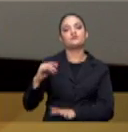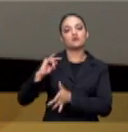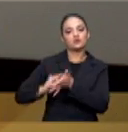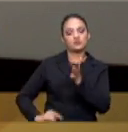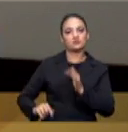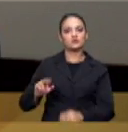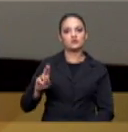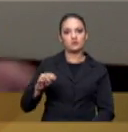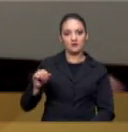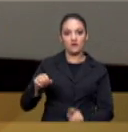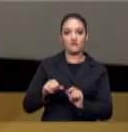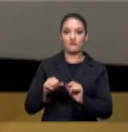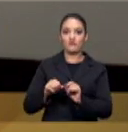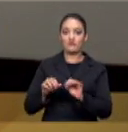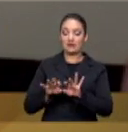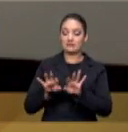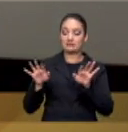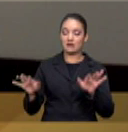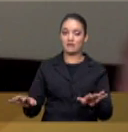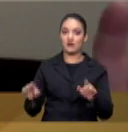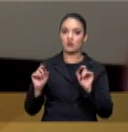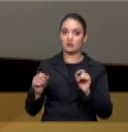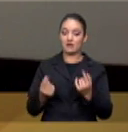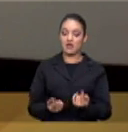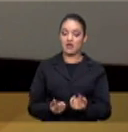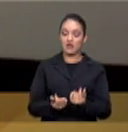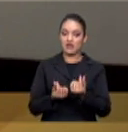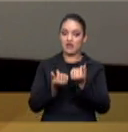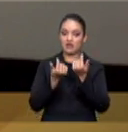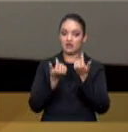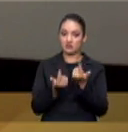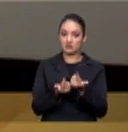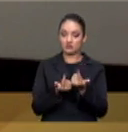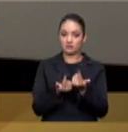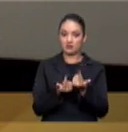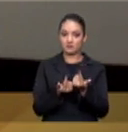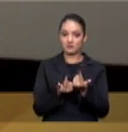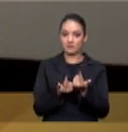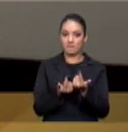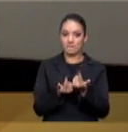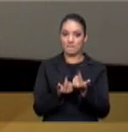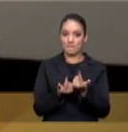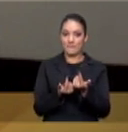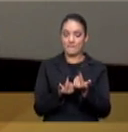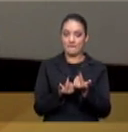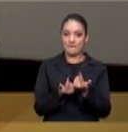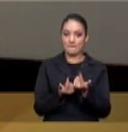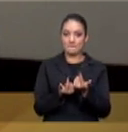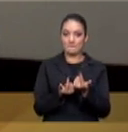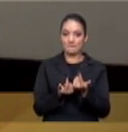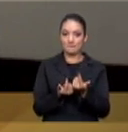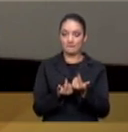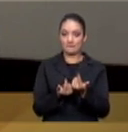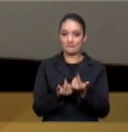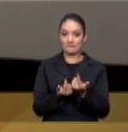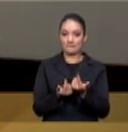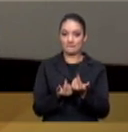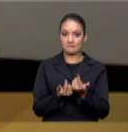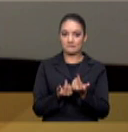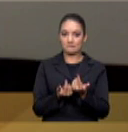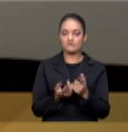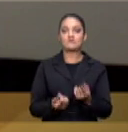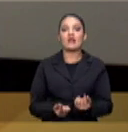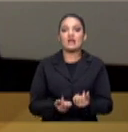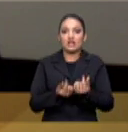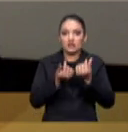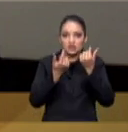uma divisão, rendimentos oriundos de